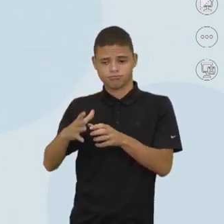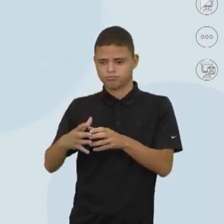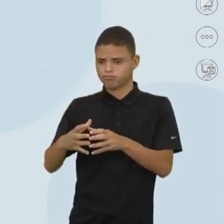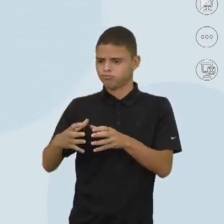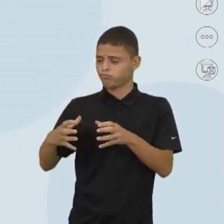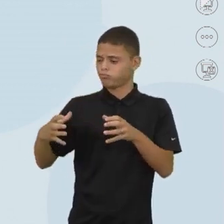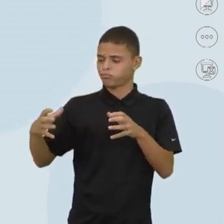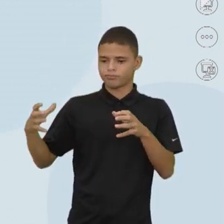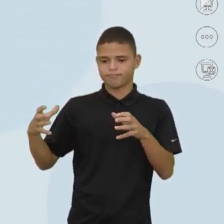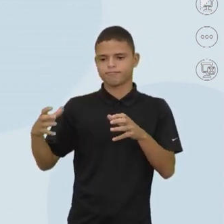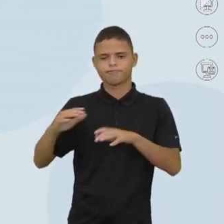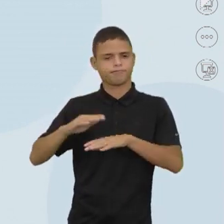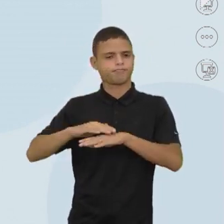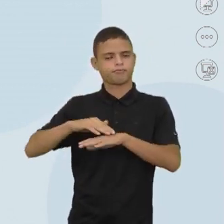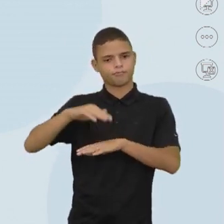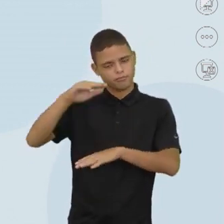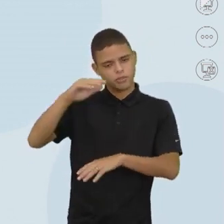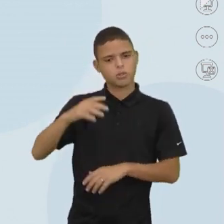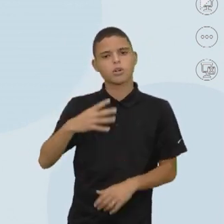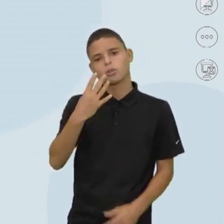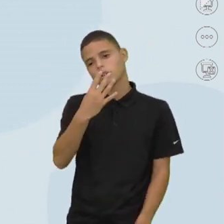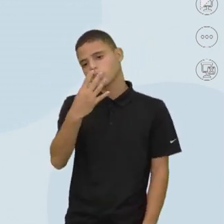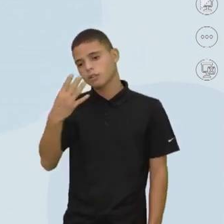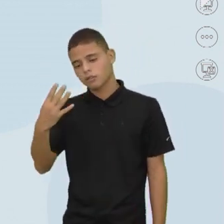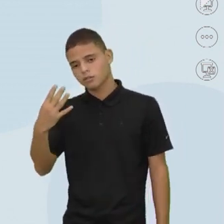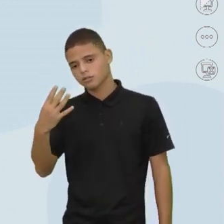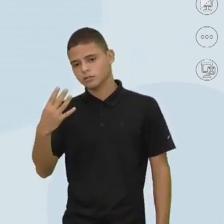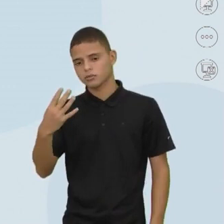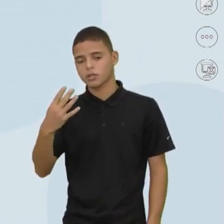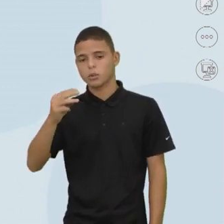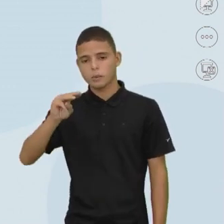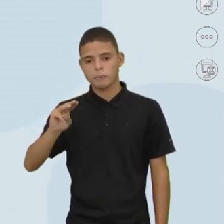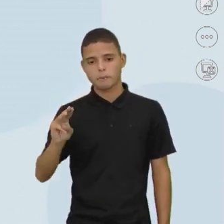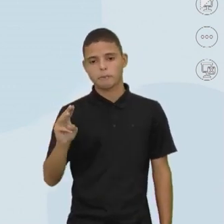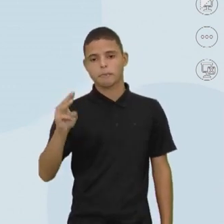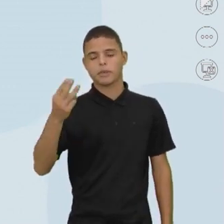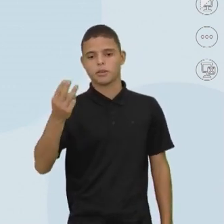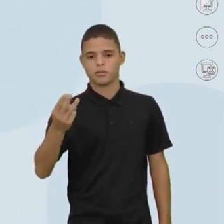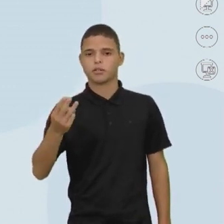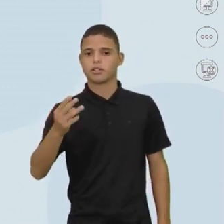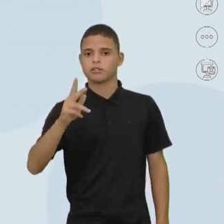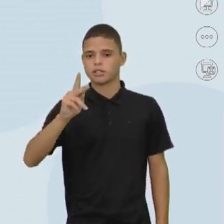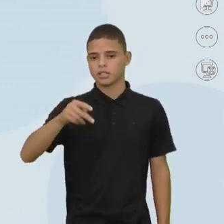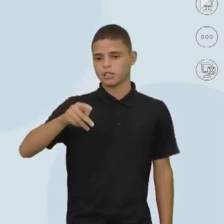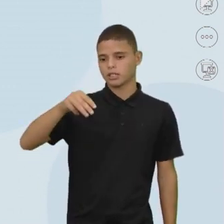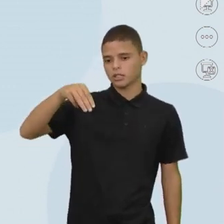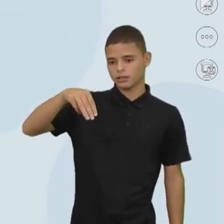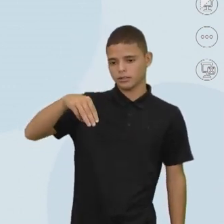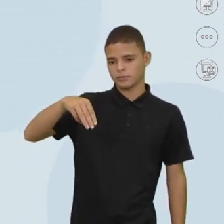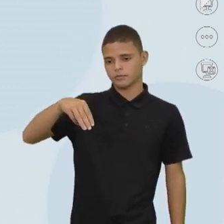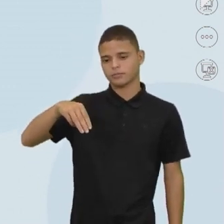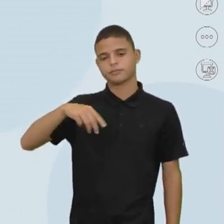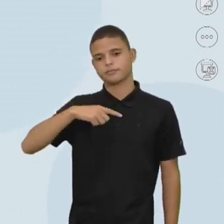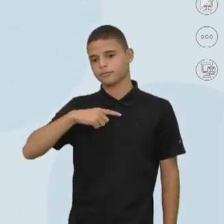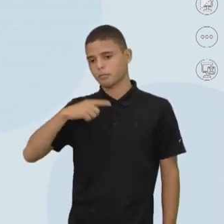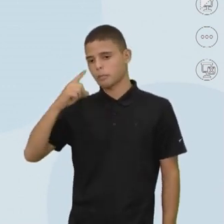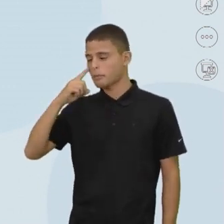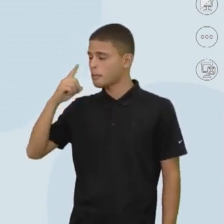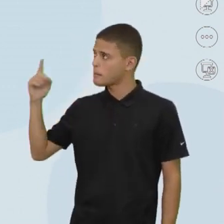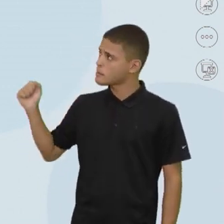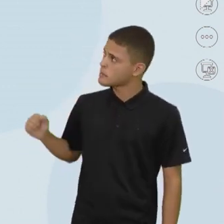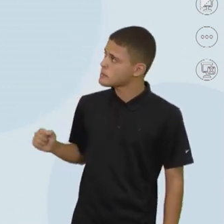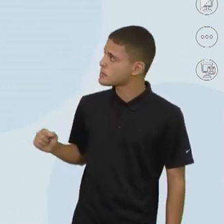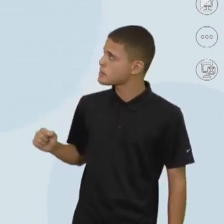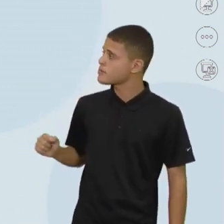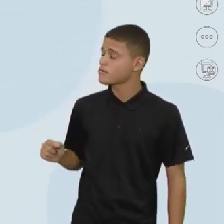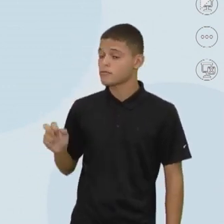maior continente do planeta, são 44 milhões e meio de quilômetros quadrados, né? E tendo lá os 50